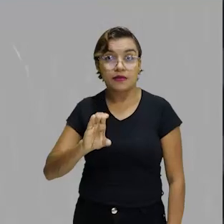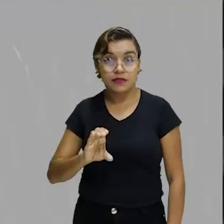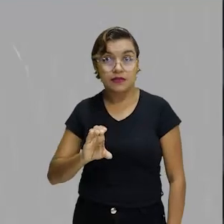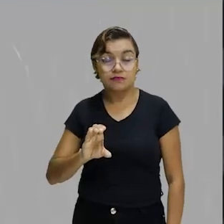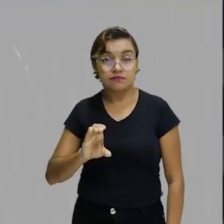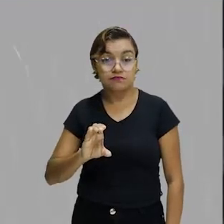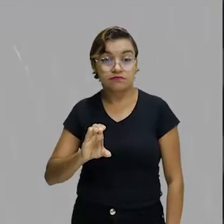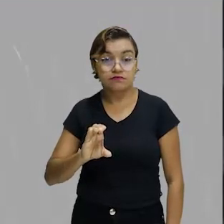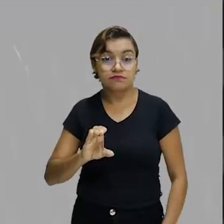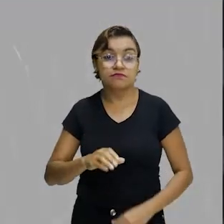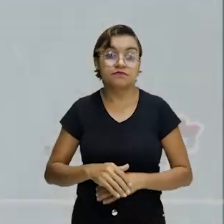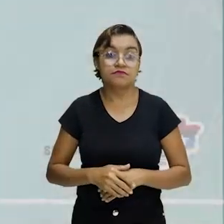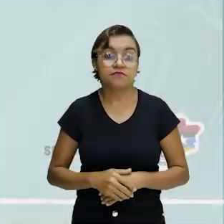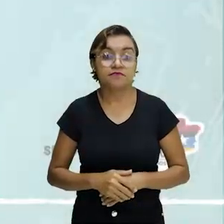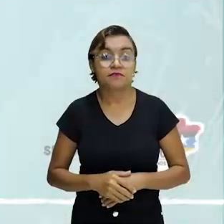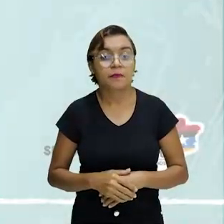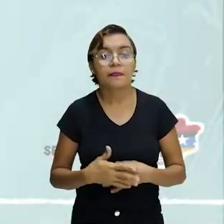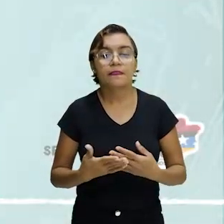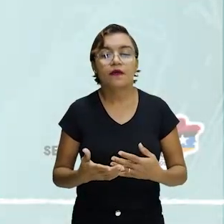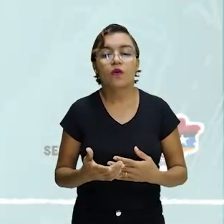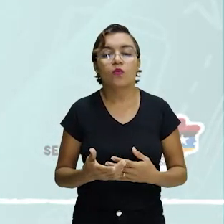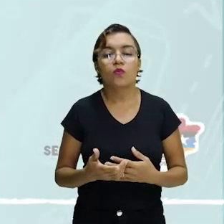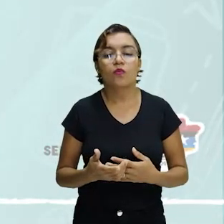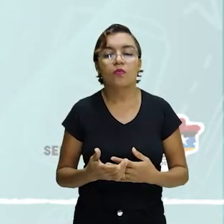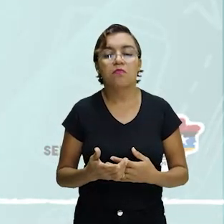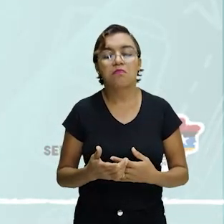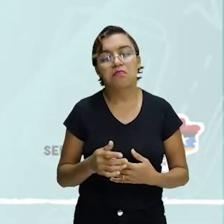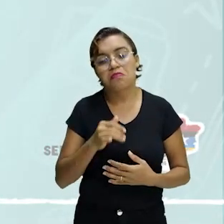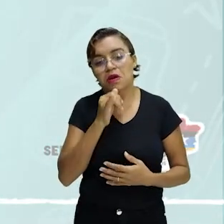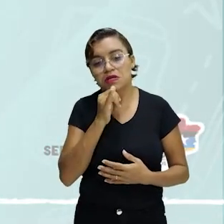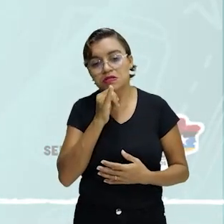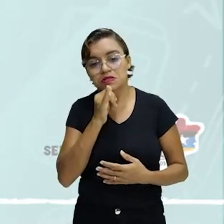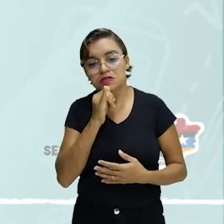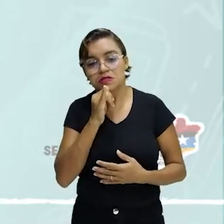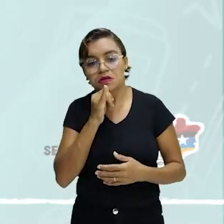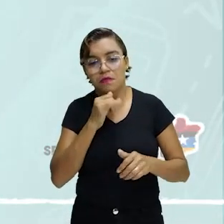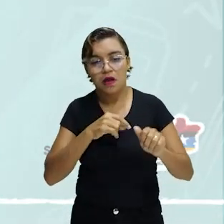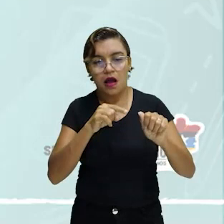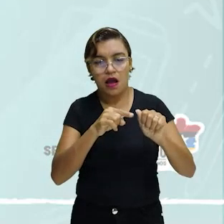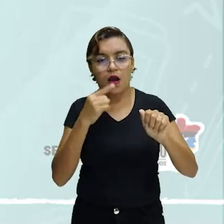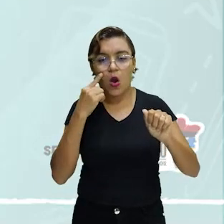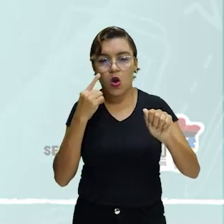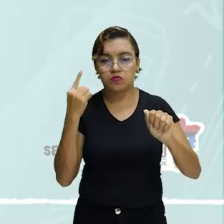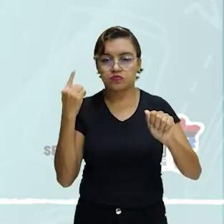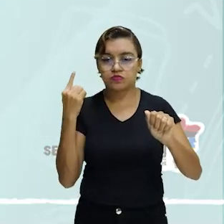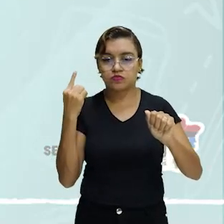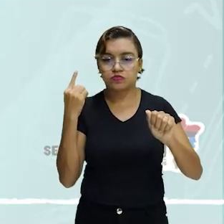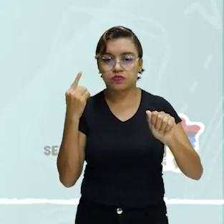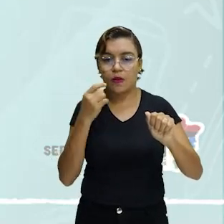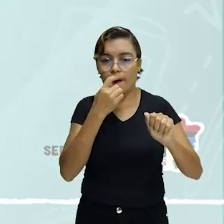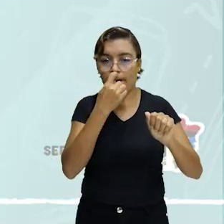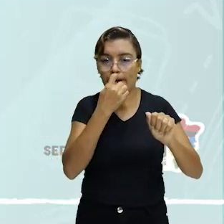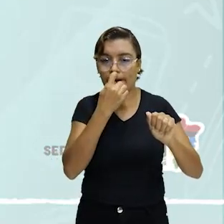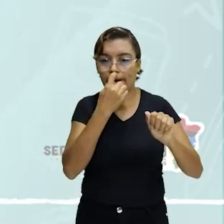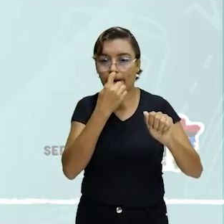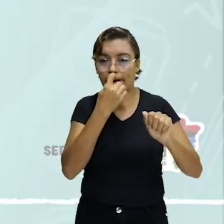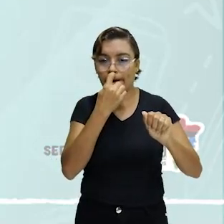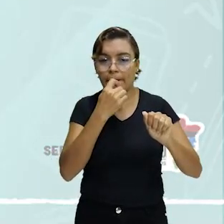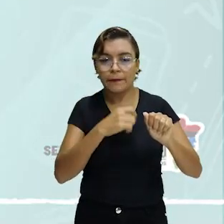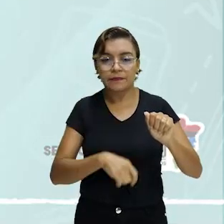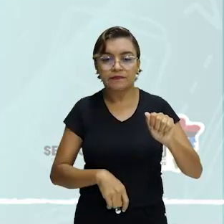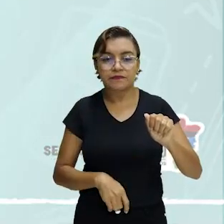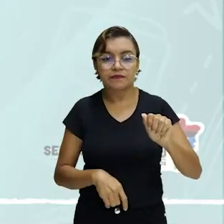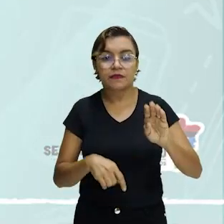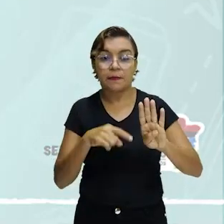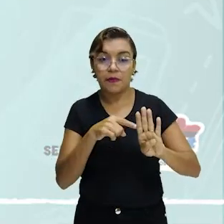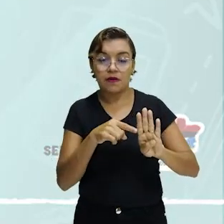é esta. Os termos maior e menor nunca devem ter maior extensão na conclusão do que nas premissas. Bom, aparentemente também não é esta que está